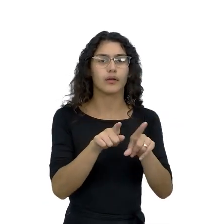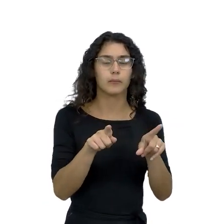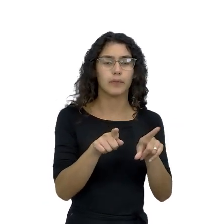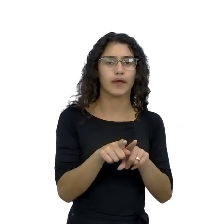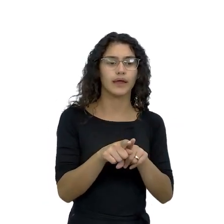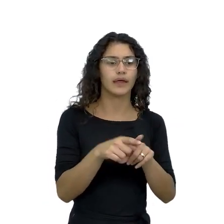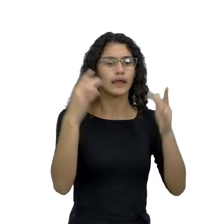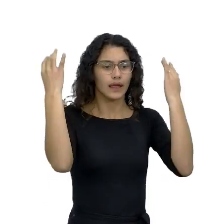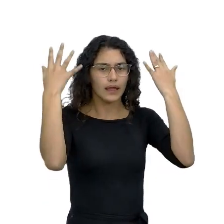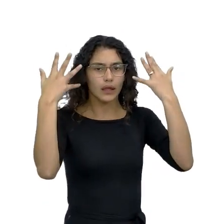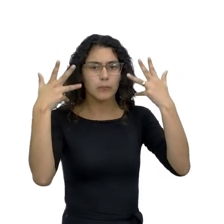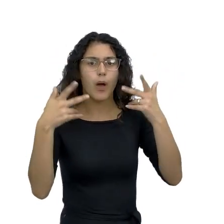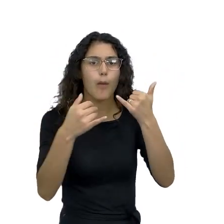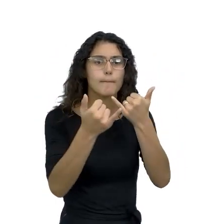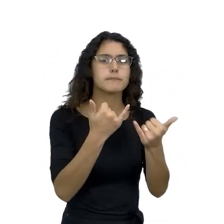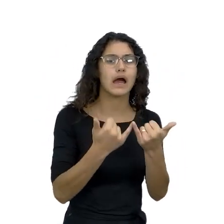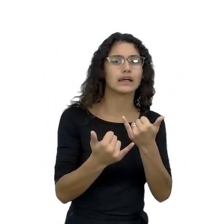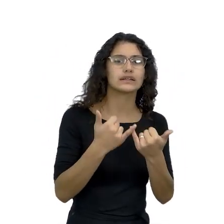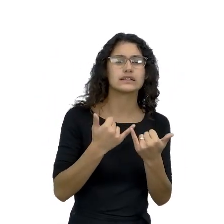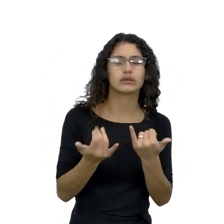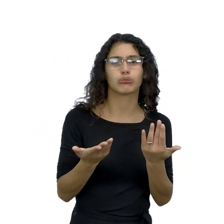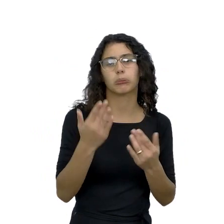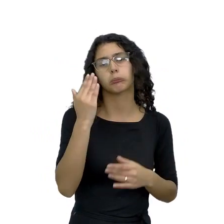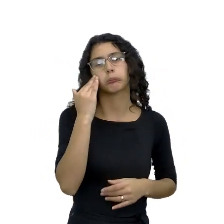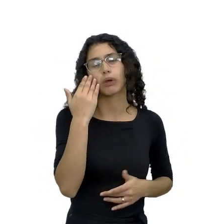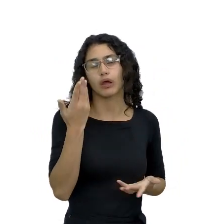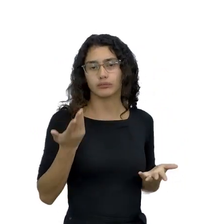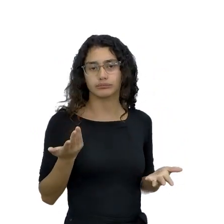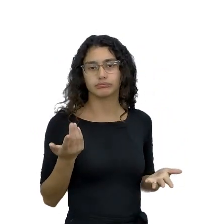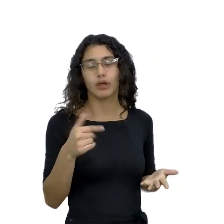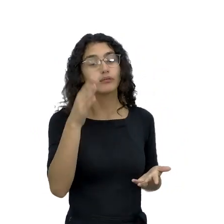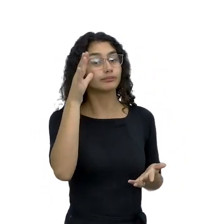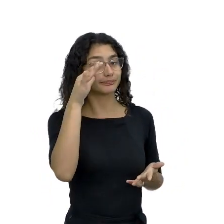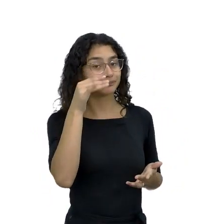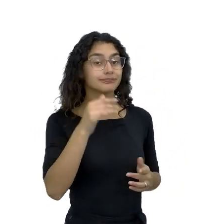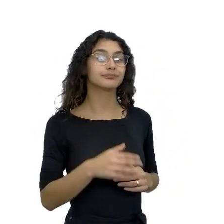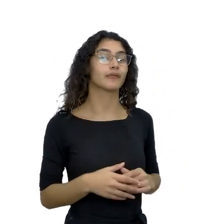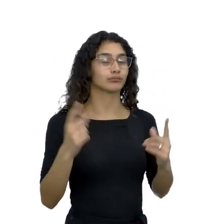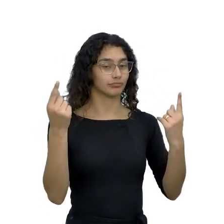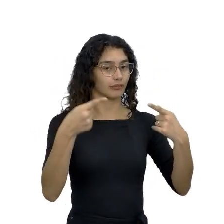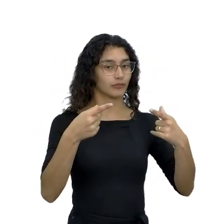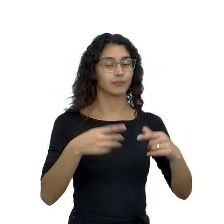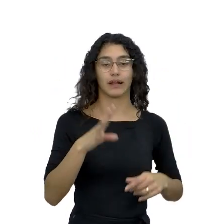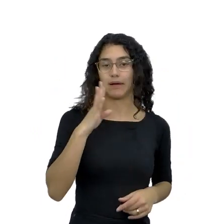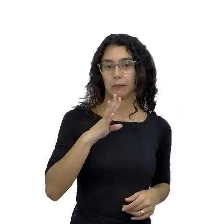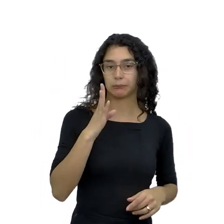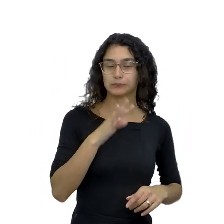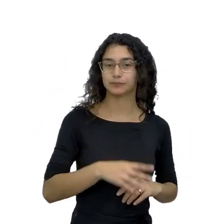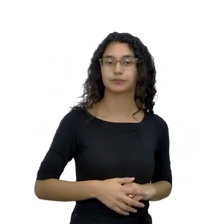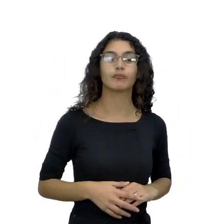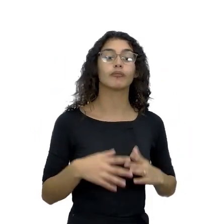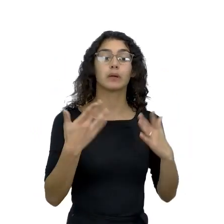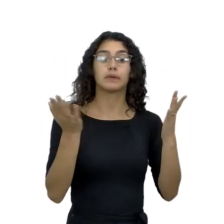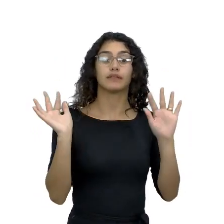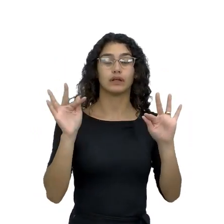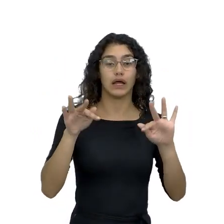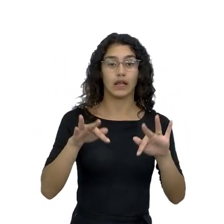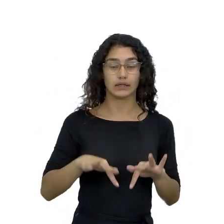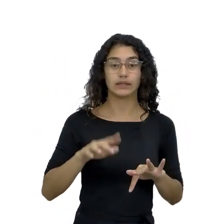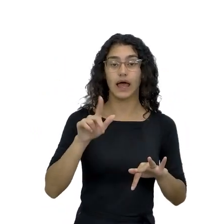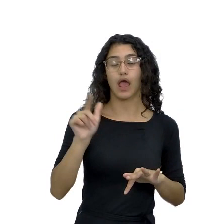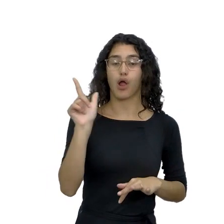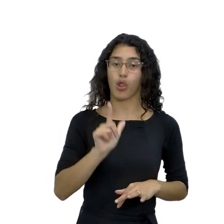em animais parecidos, não sei. É interessante esse desafio. E para finalizar,